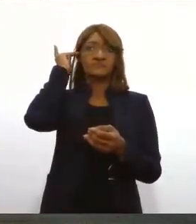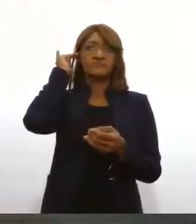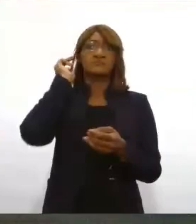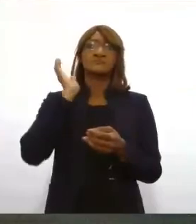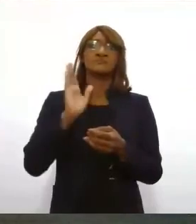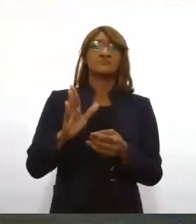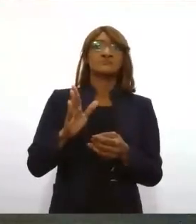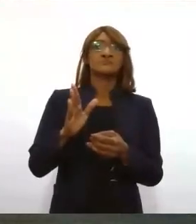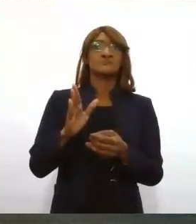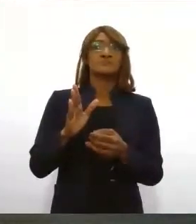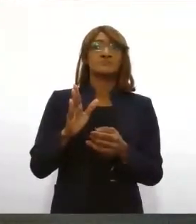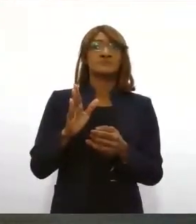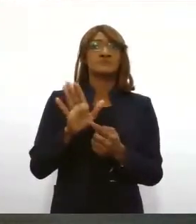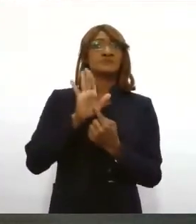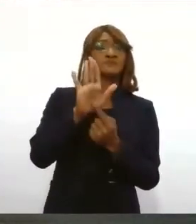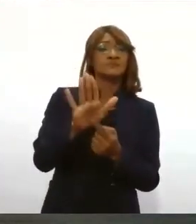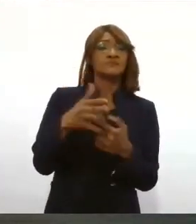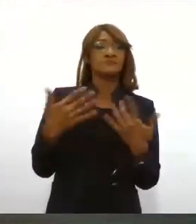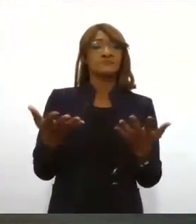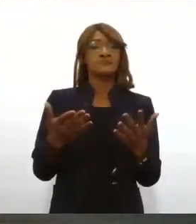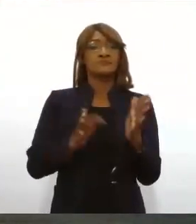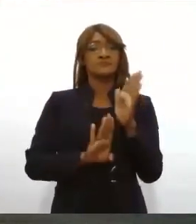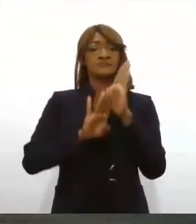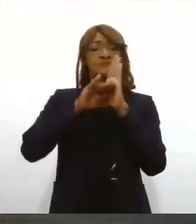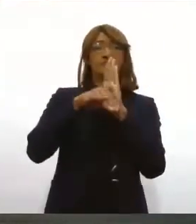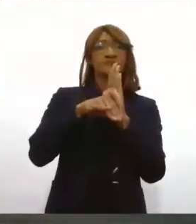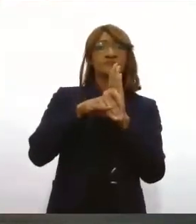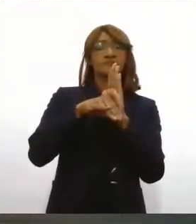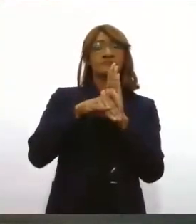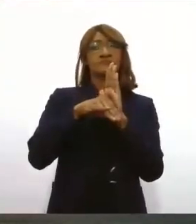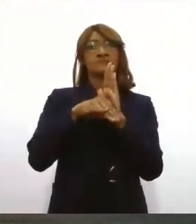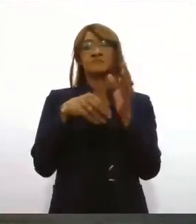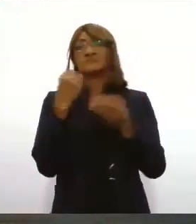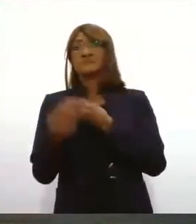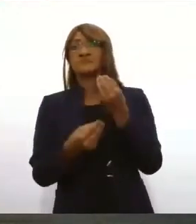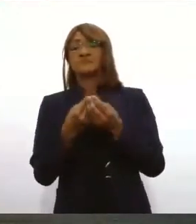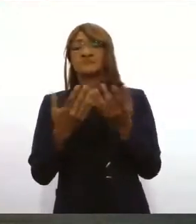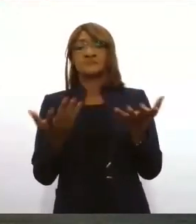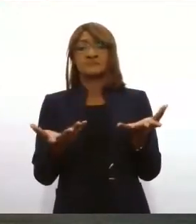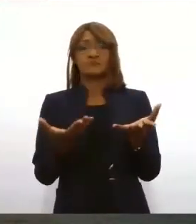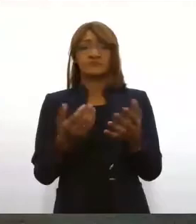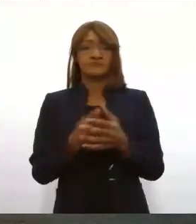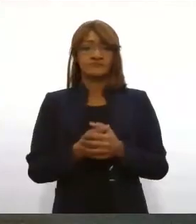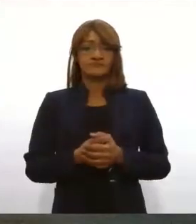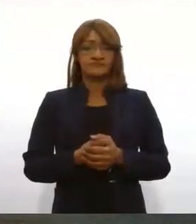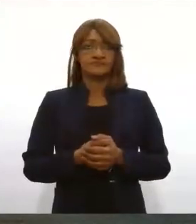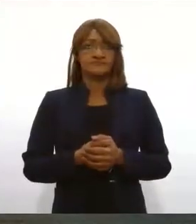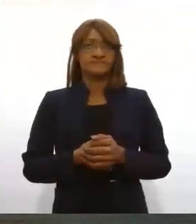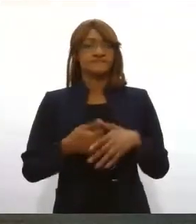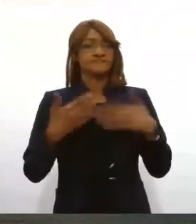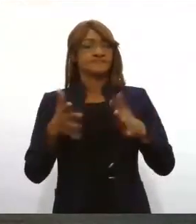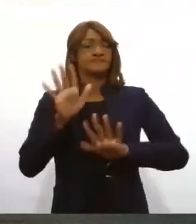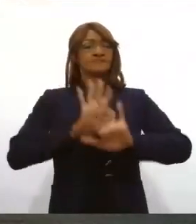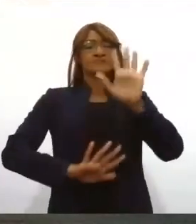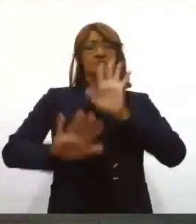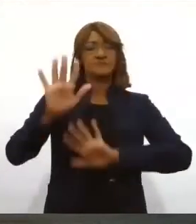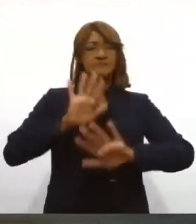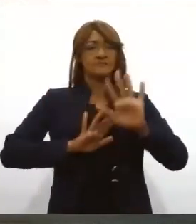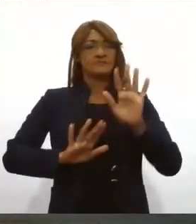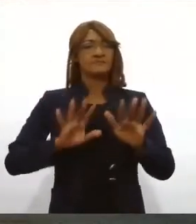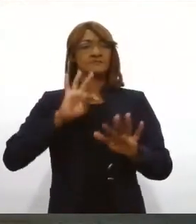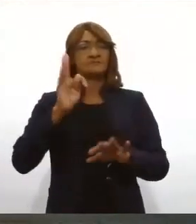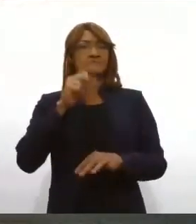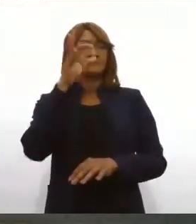e como os números também da Covid estão sendo influenciados por isso. Então, cautela, vamos seguir tudo direitinho,